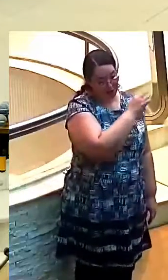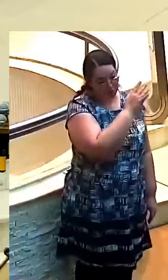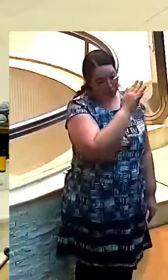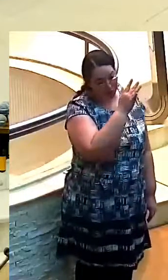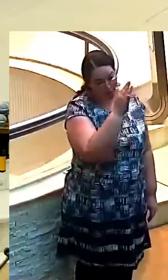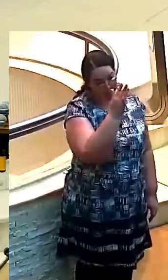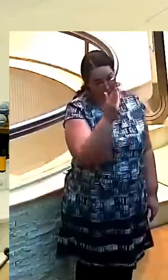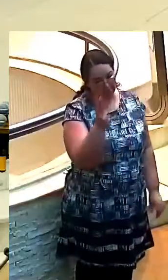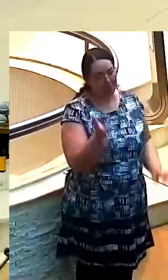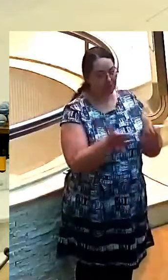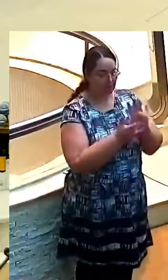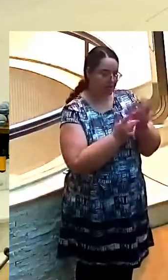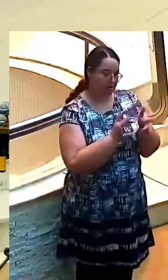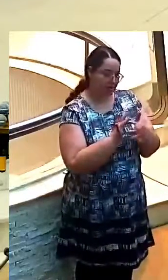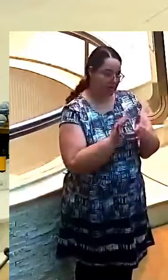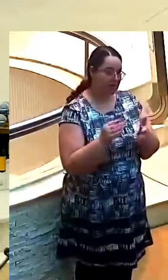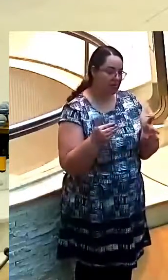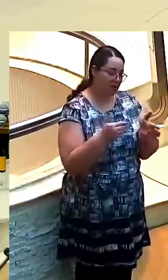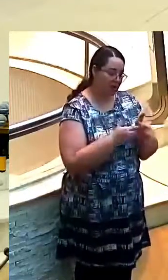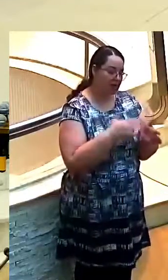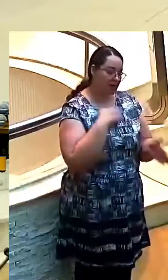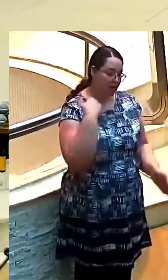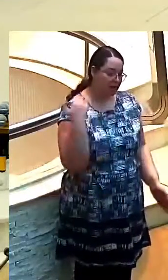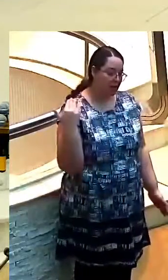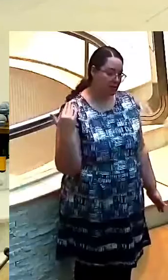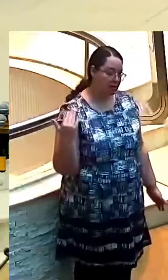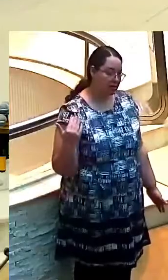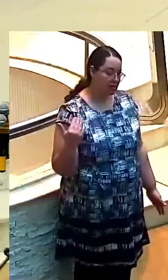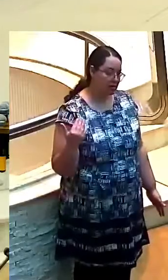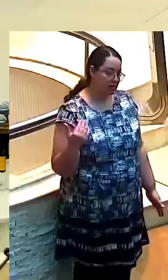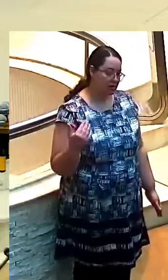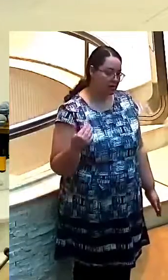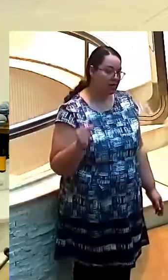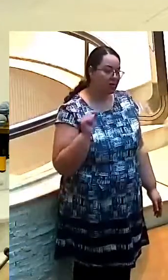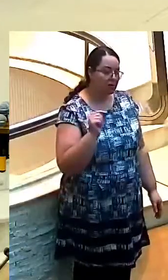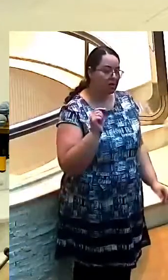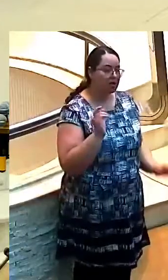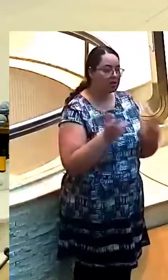preserve, o que Cristo, fez por tua vida,